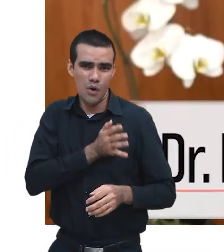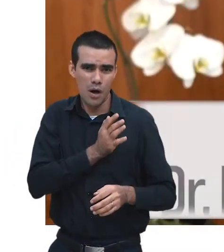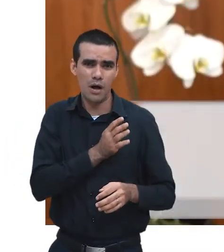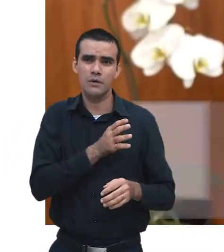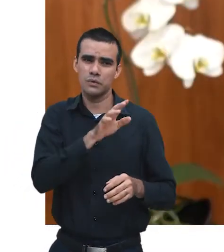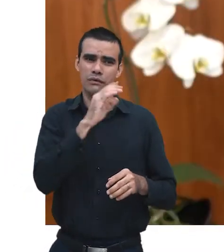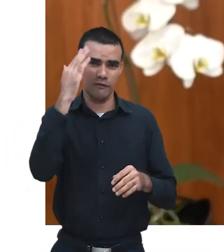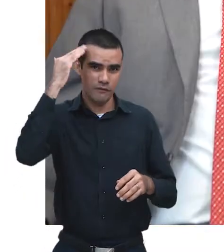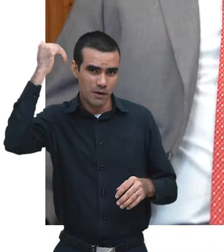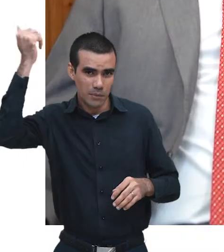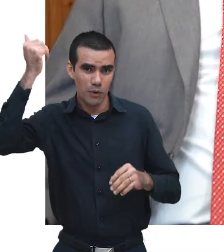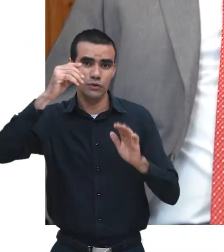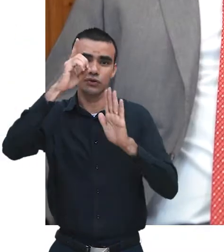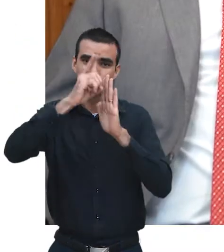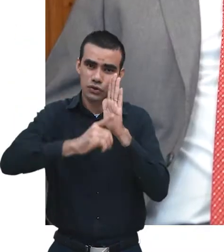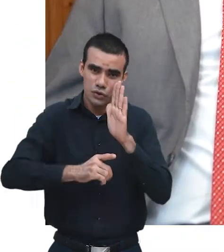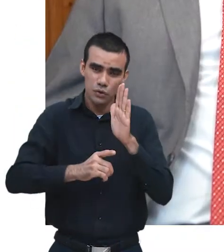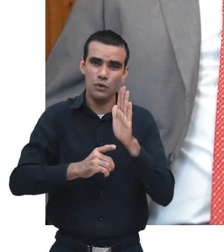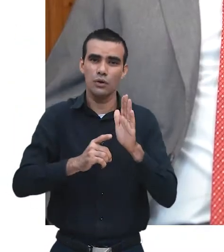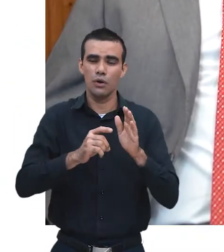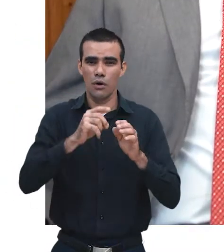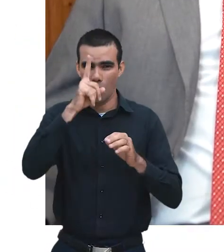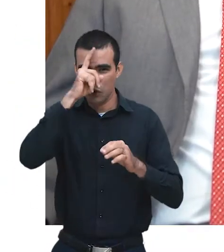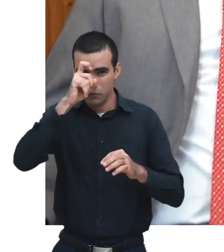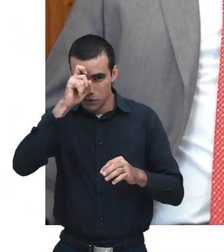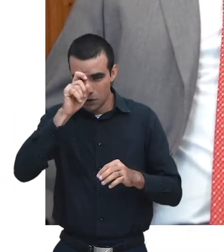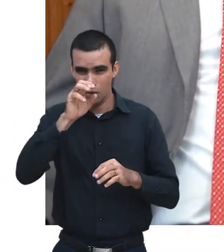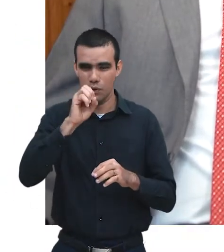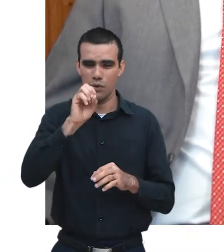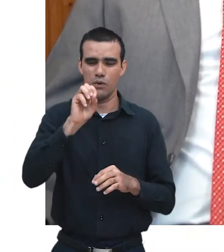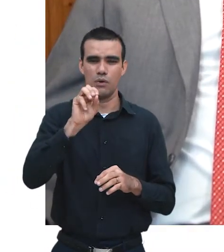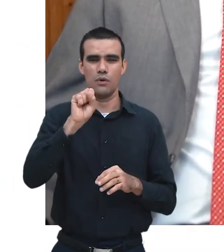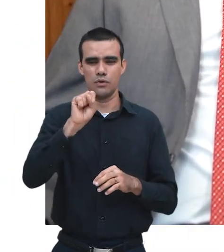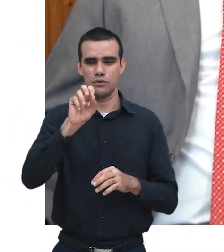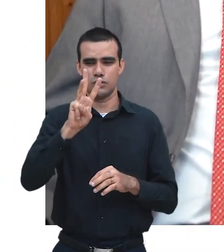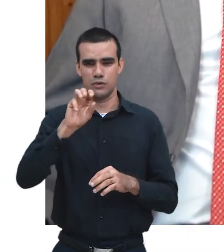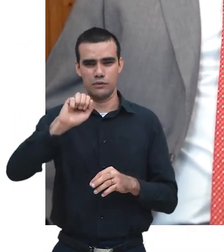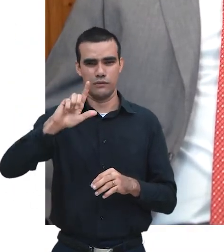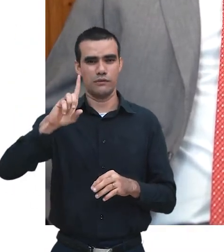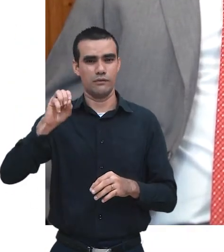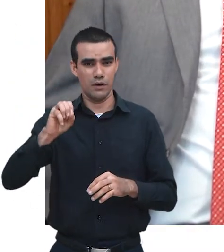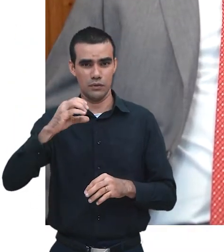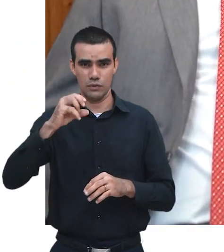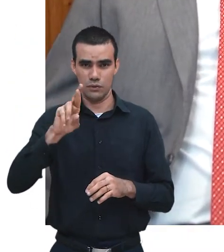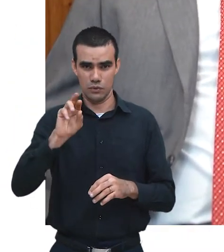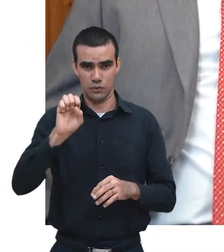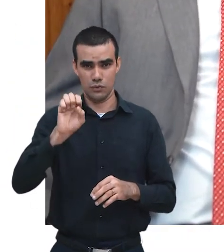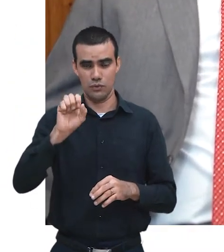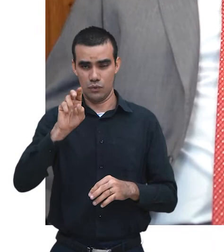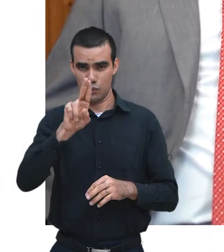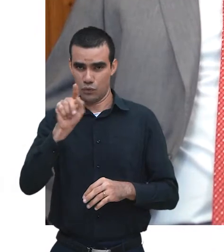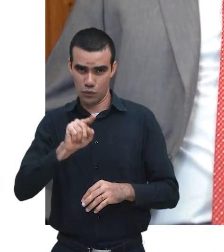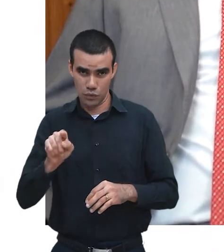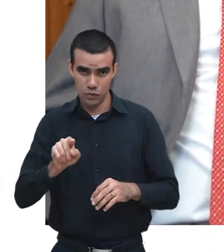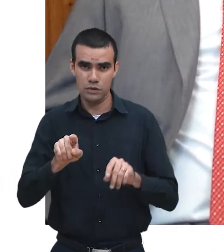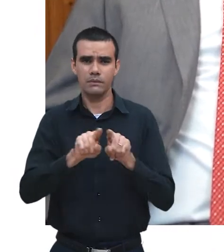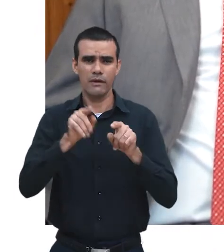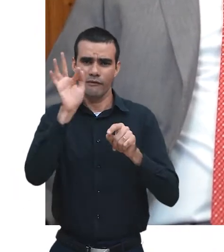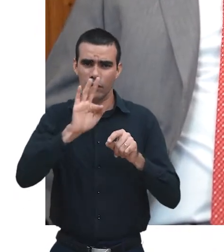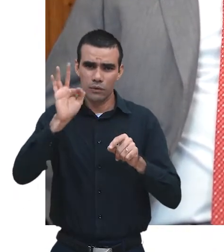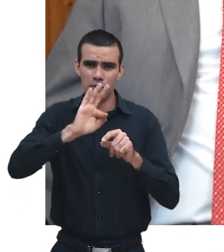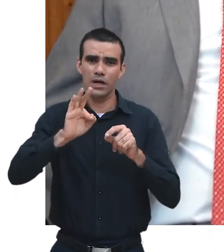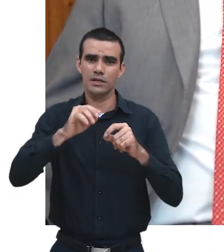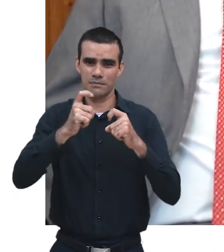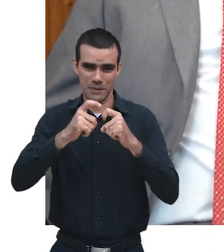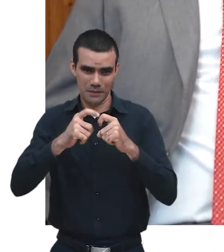dos pesquisadores, diretor de pesquisa do Hospital Oswaldo Cruz e livre docente da Faculdade de Medicina. Então, vamos falar um pouquinho, você que estuda muito